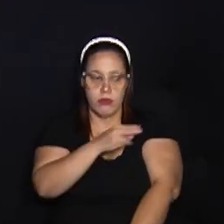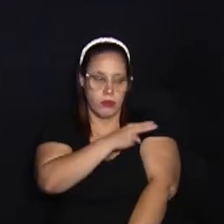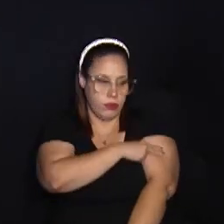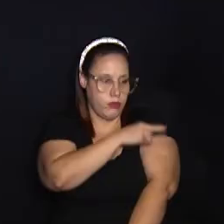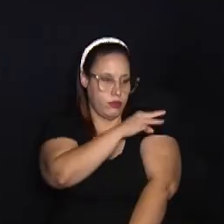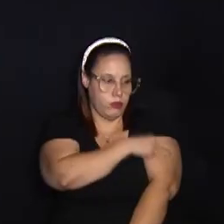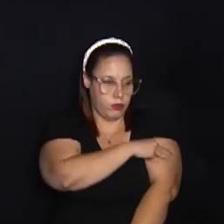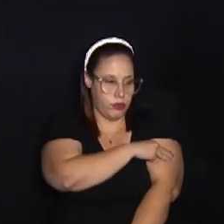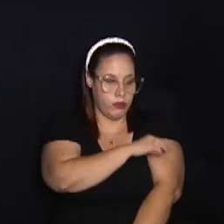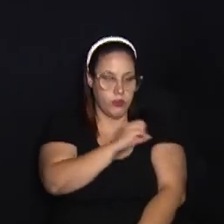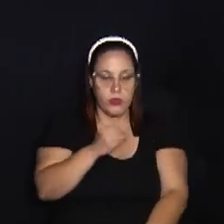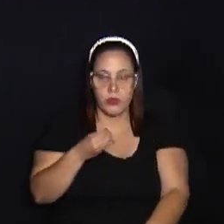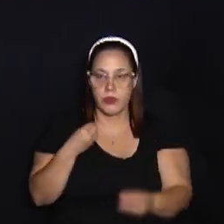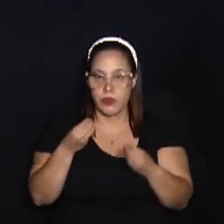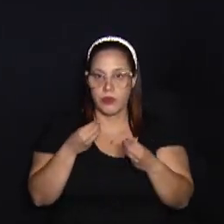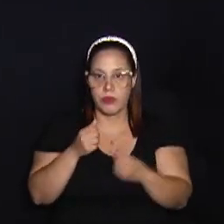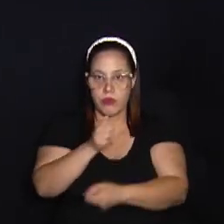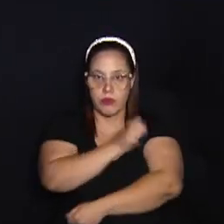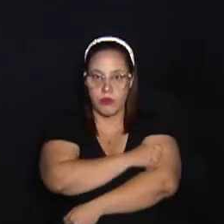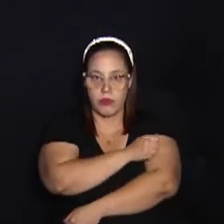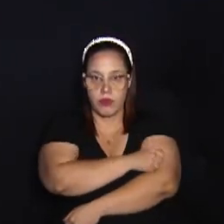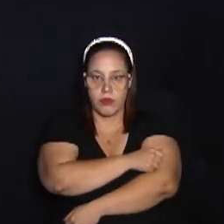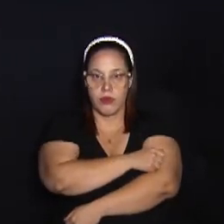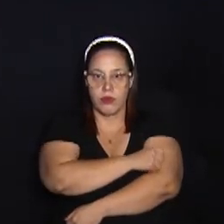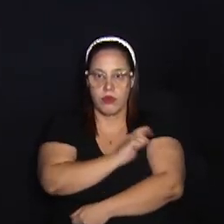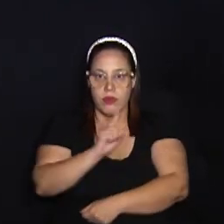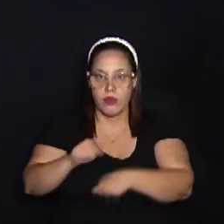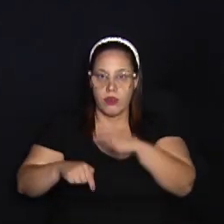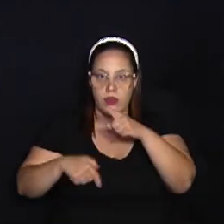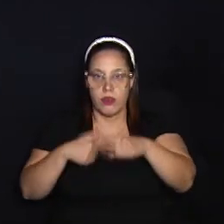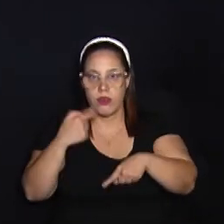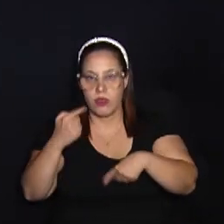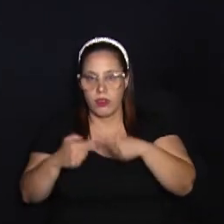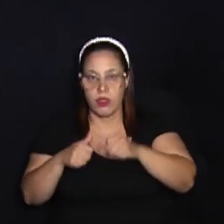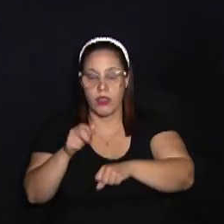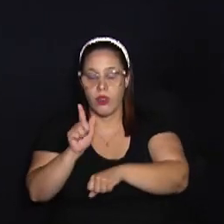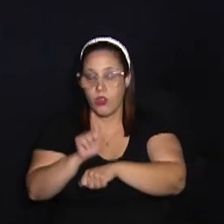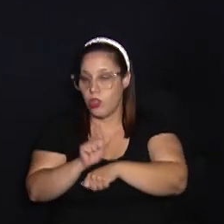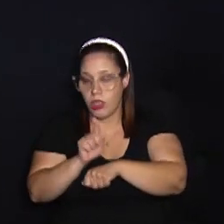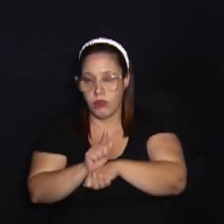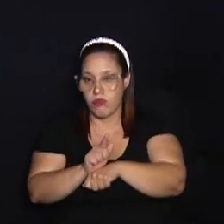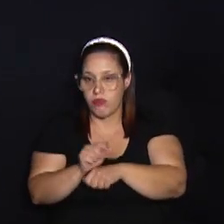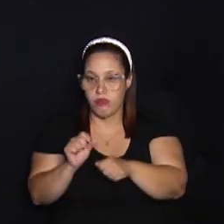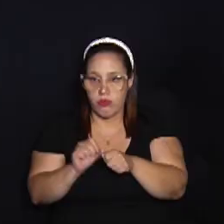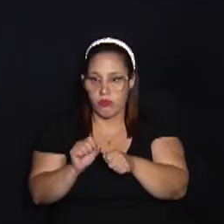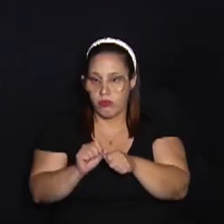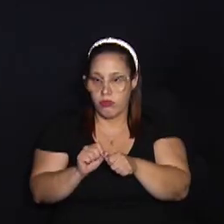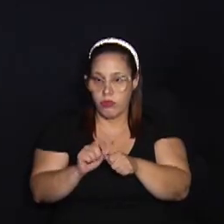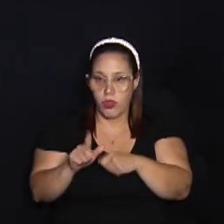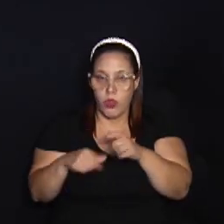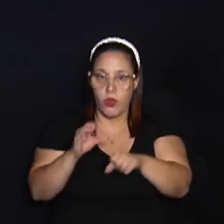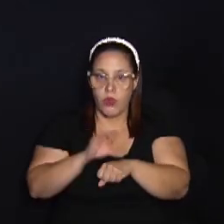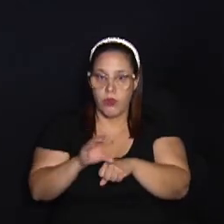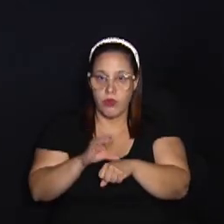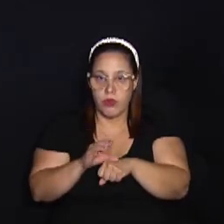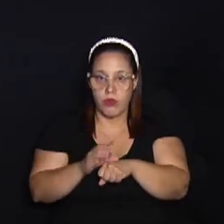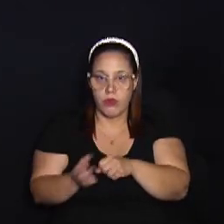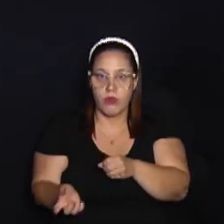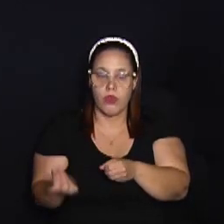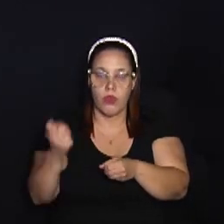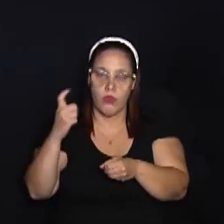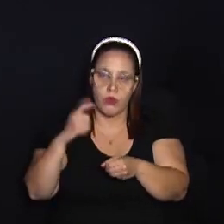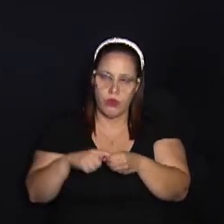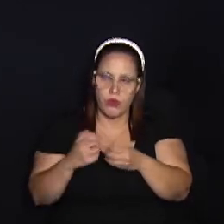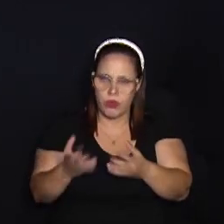o ensino médio, como alunos que passaram por outros tipos de graduação, fizeram já, né, outros cursos,